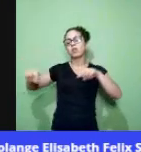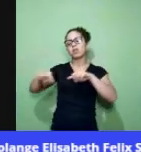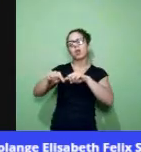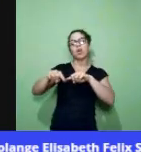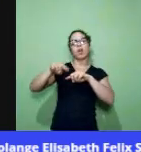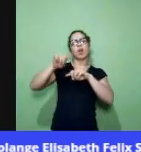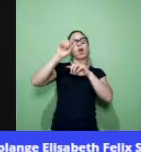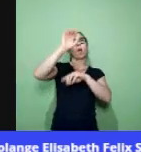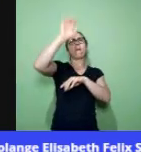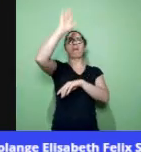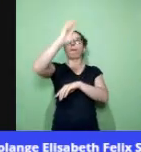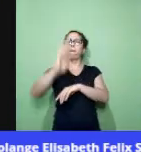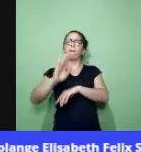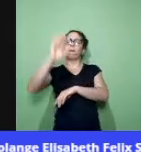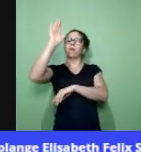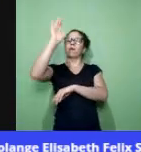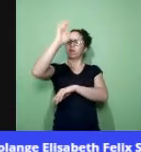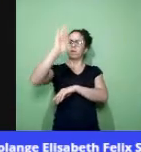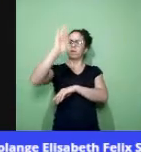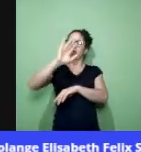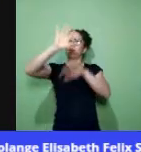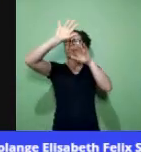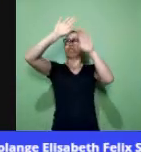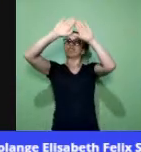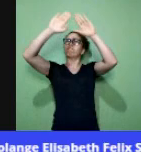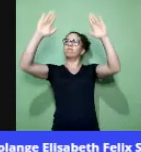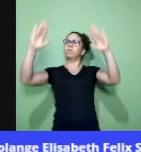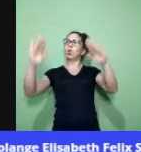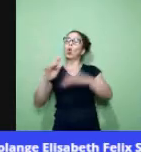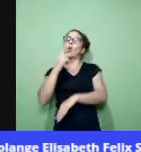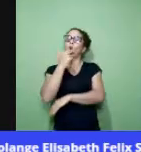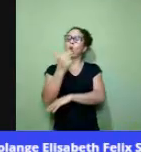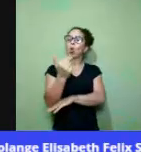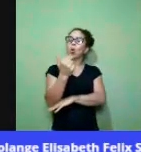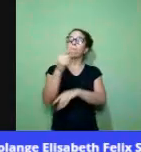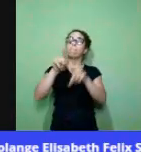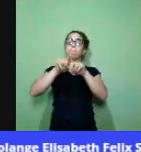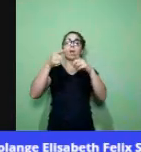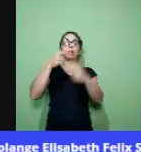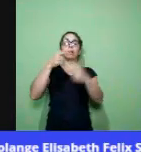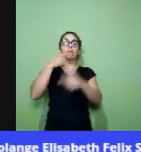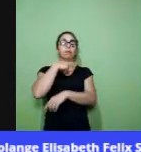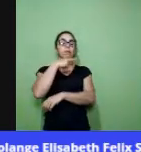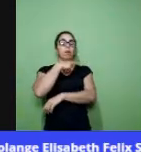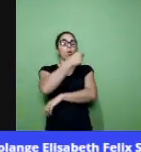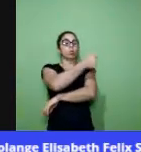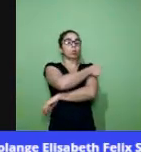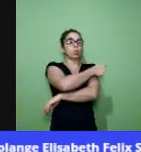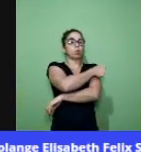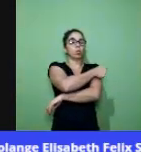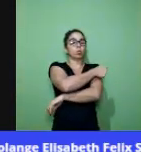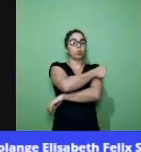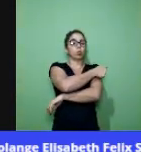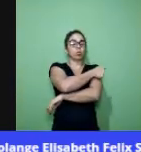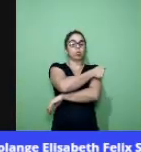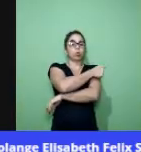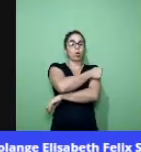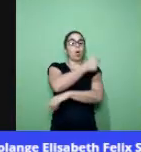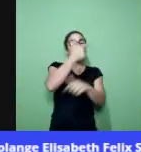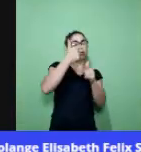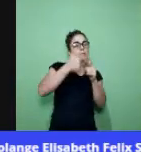mapa colorido e tal. Só que aí nós temos um estudante que ele tem comprometimento motor,